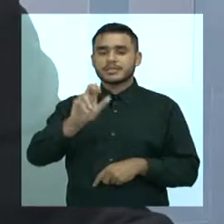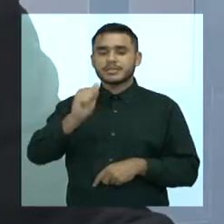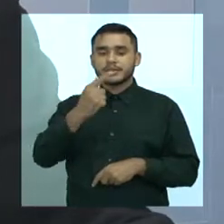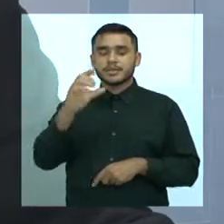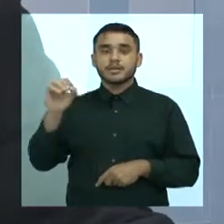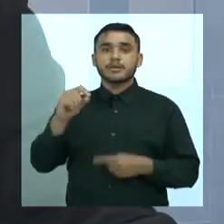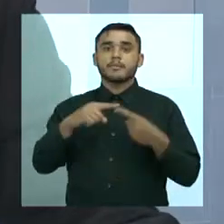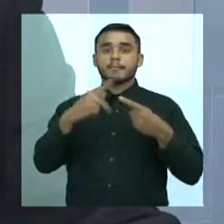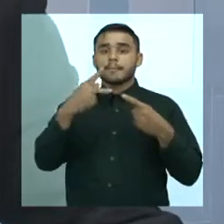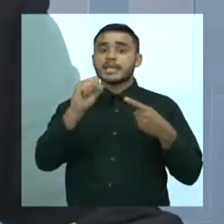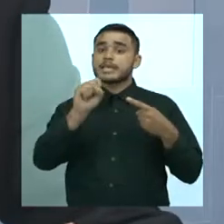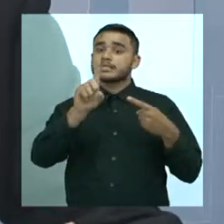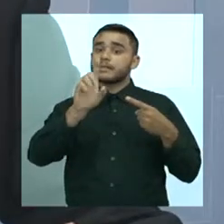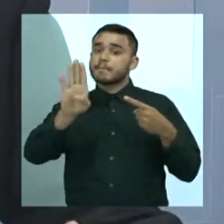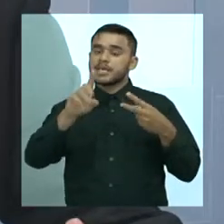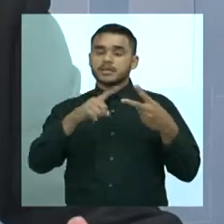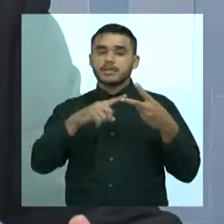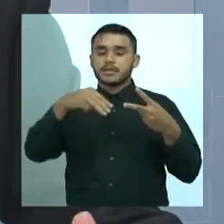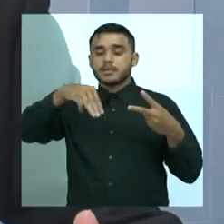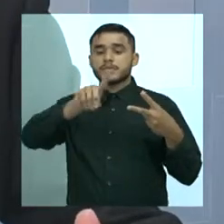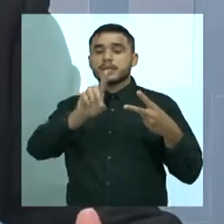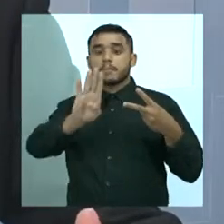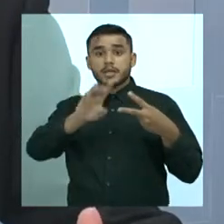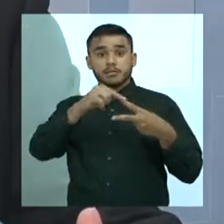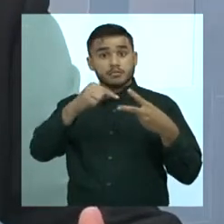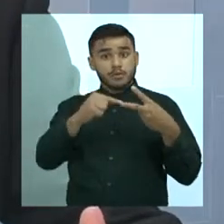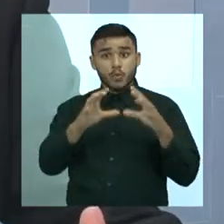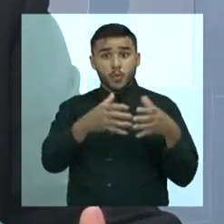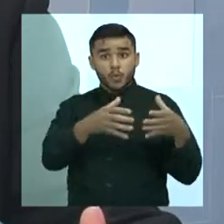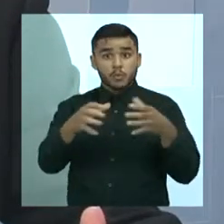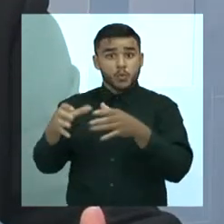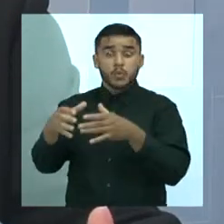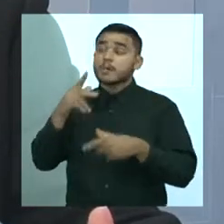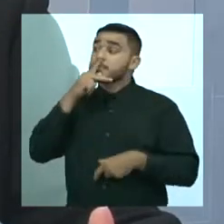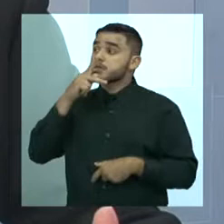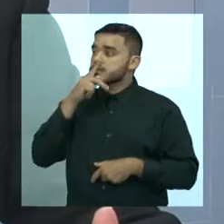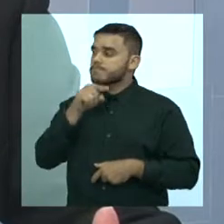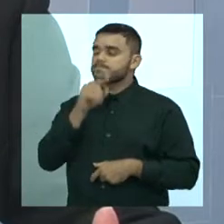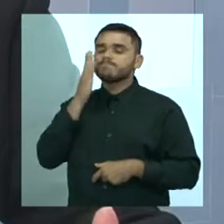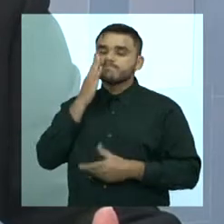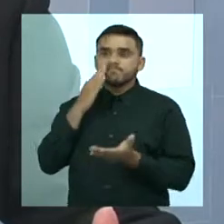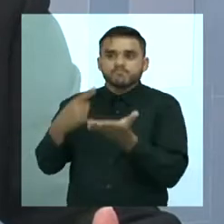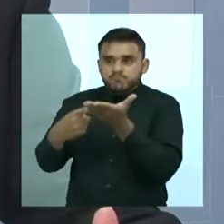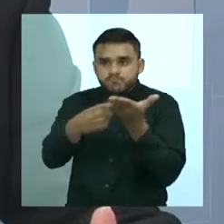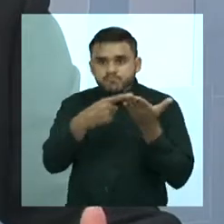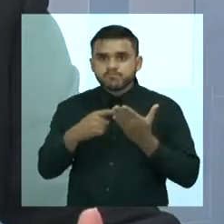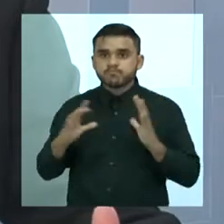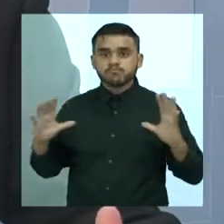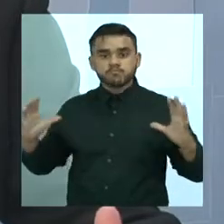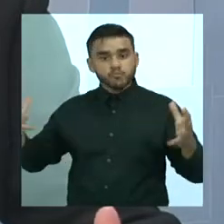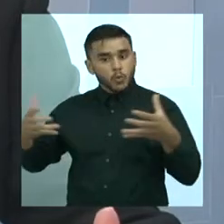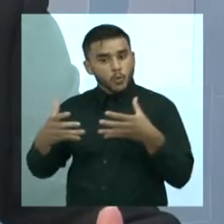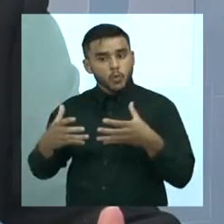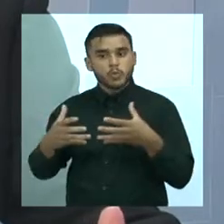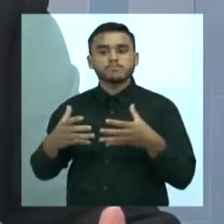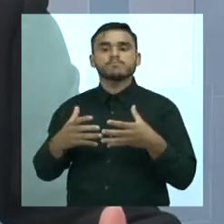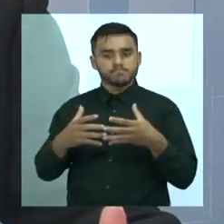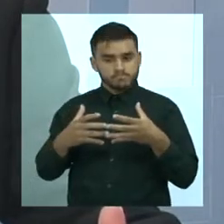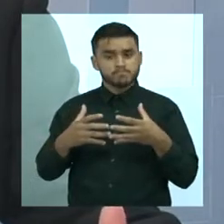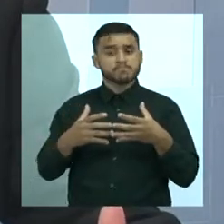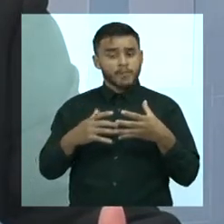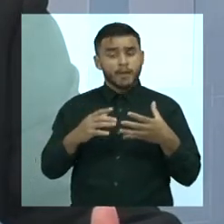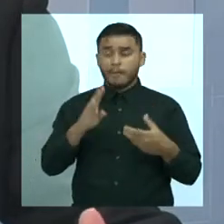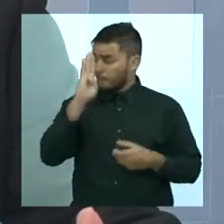e o MDB, vão construir essa maioria, não vou dizer sólida, mas essa maioria